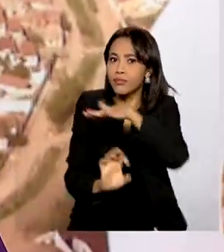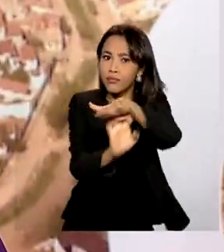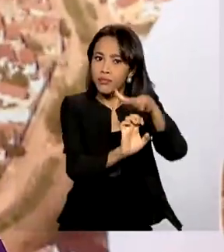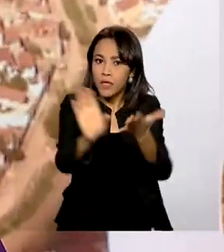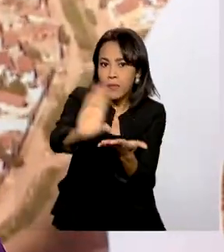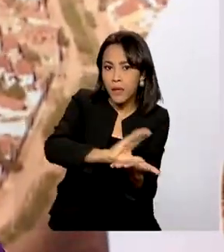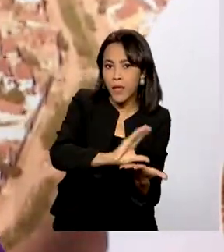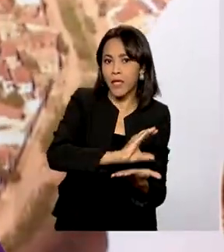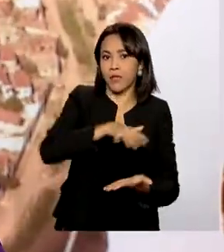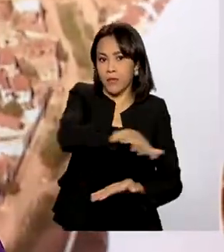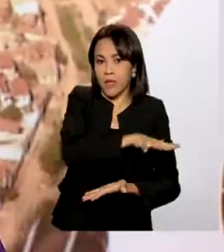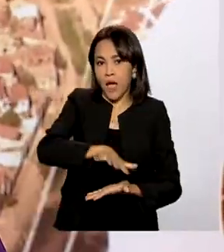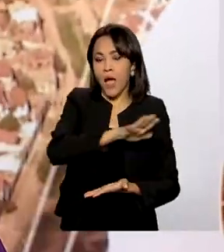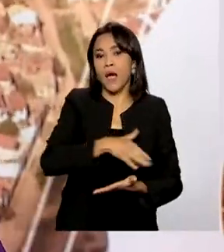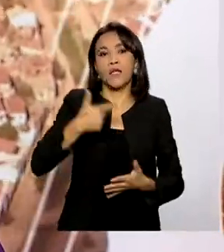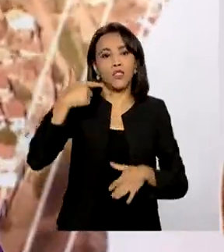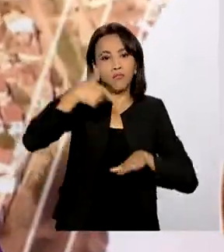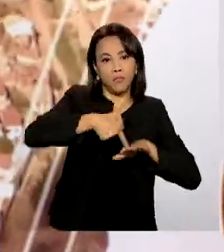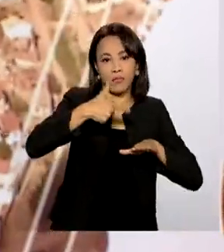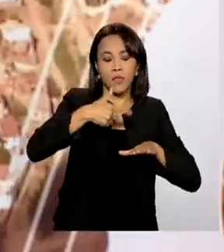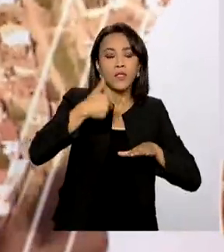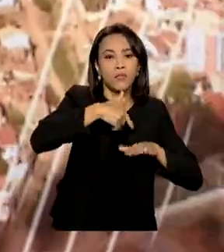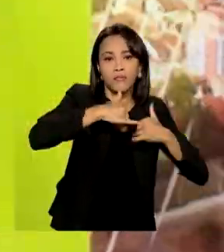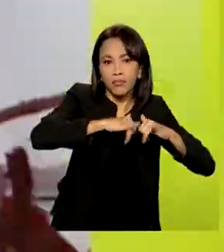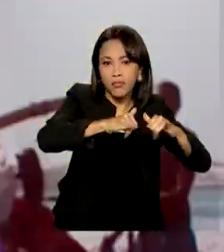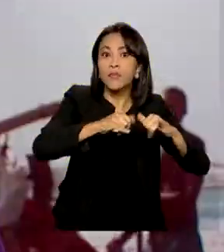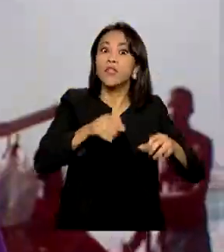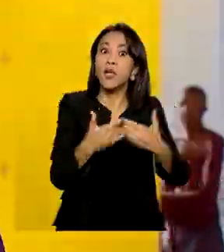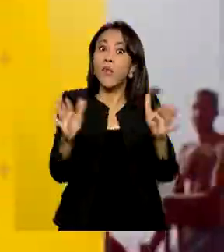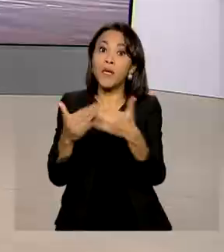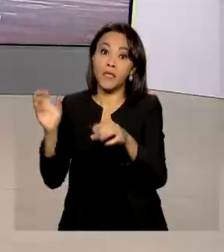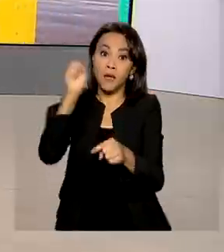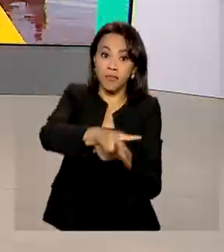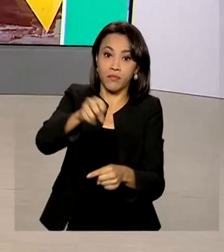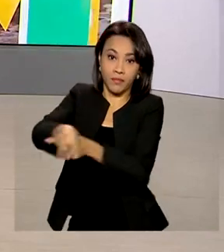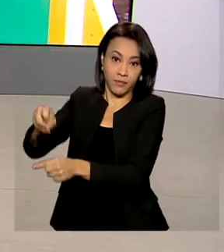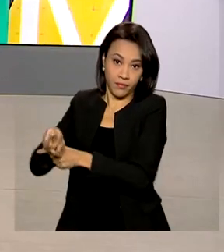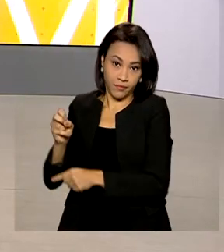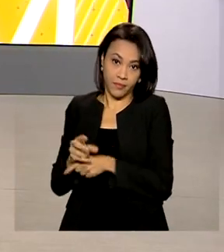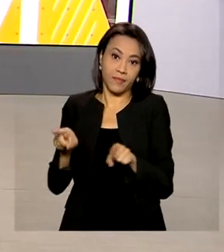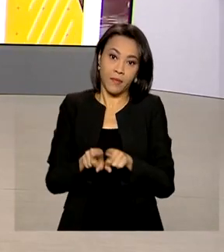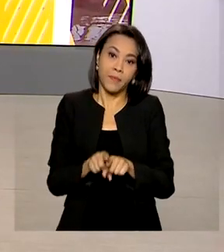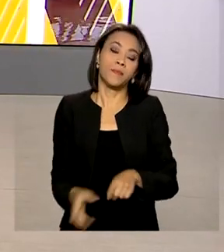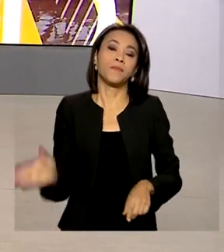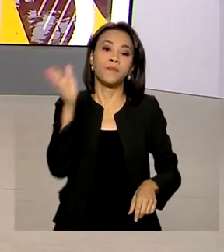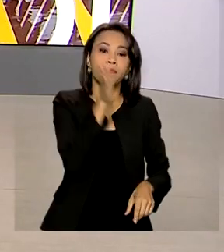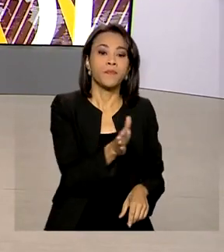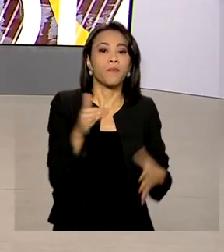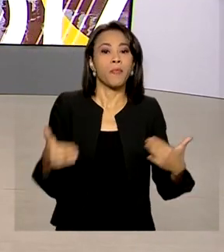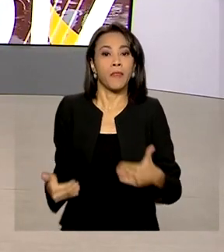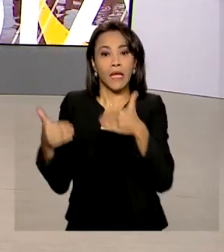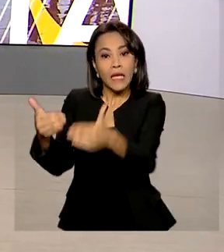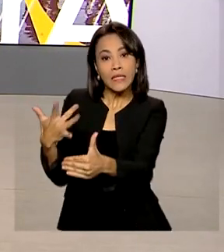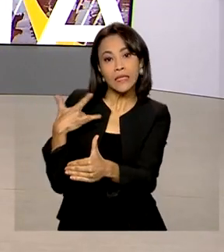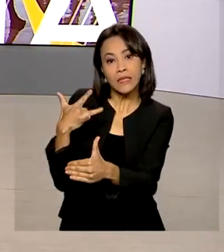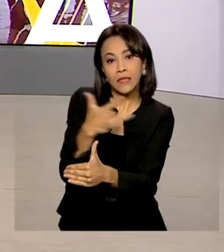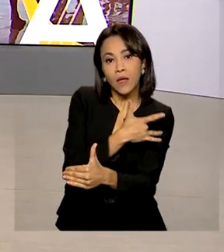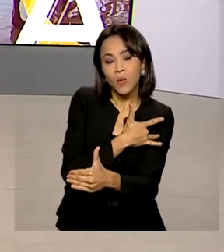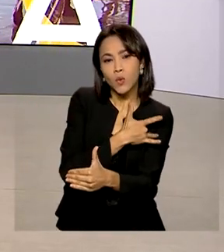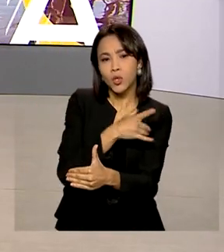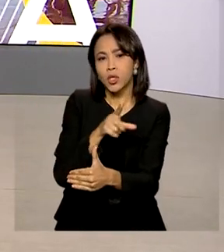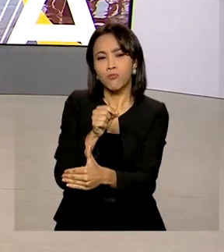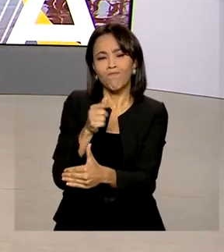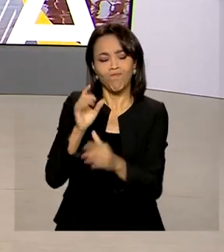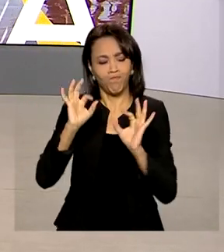de eficiência no setor de energia para aumentar a geração de empregos o Ministério da Saúde informou que não há